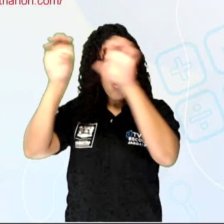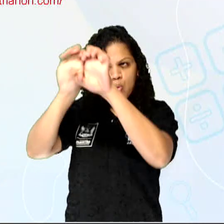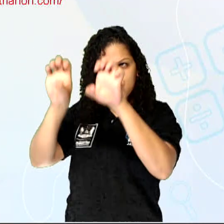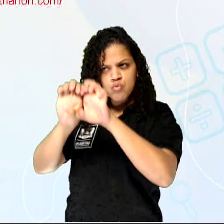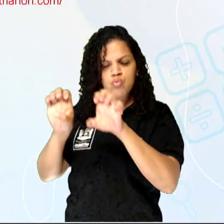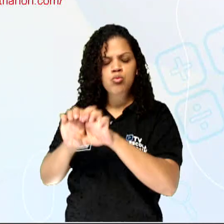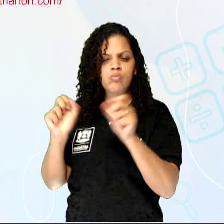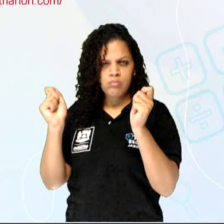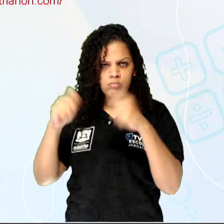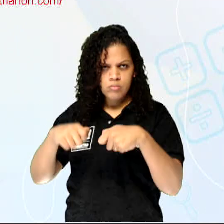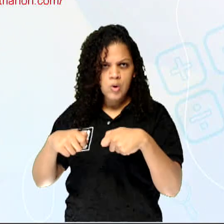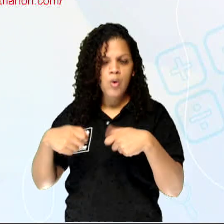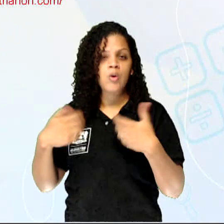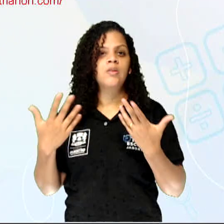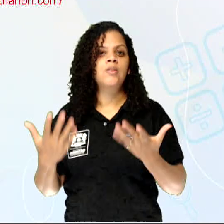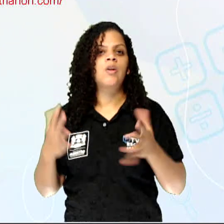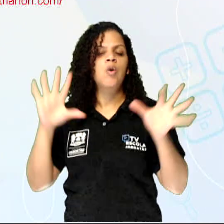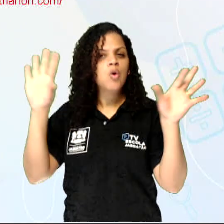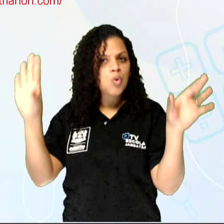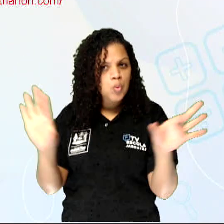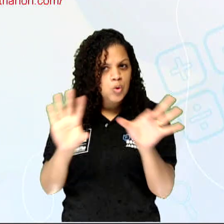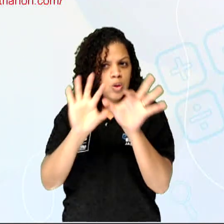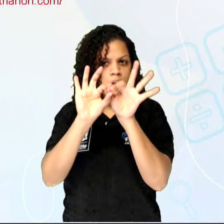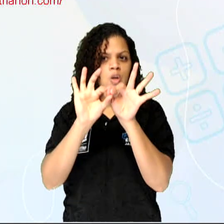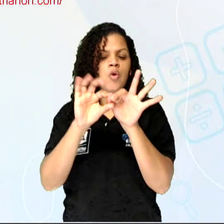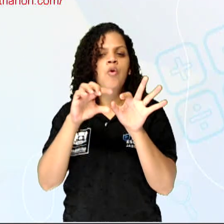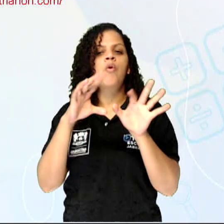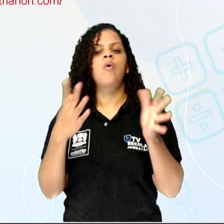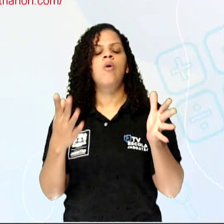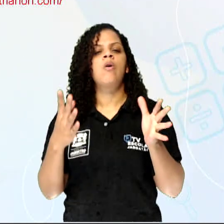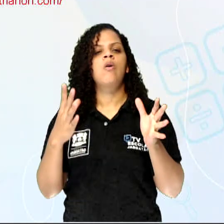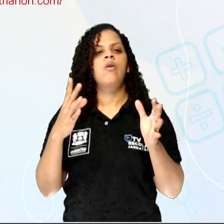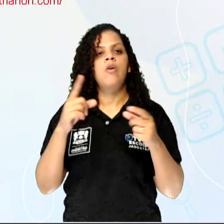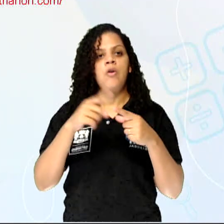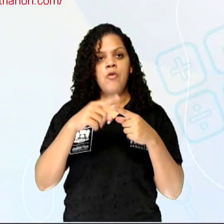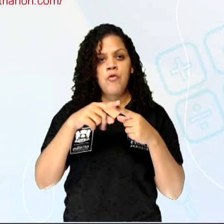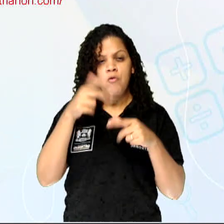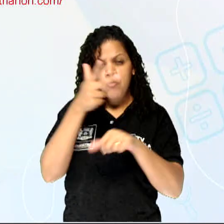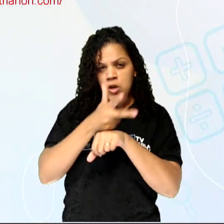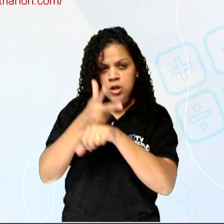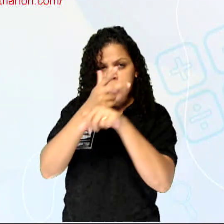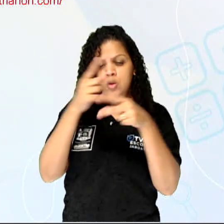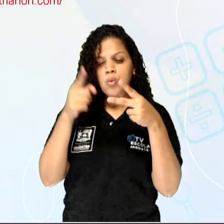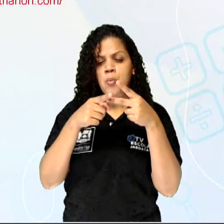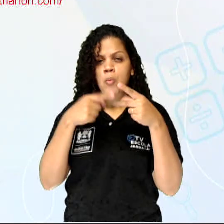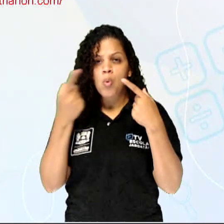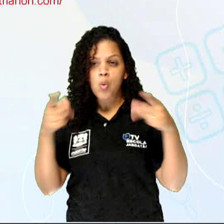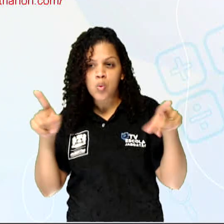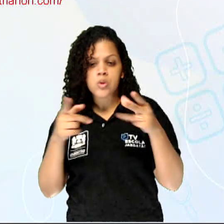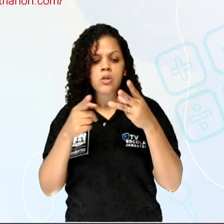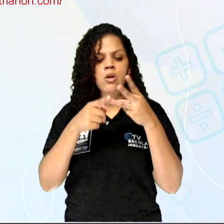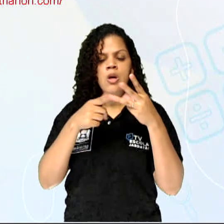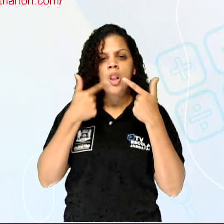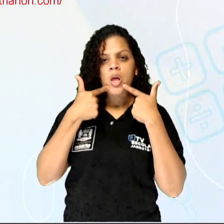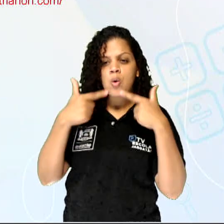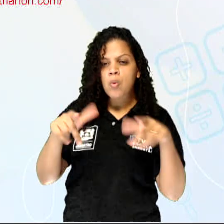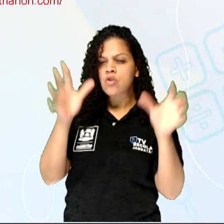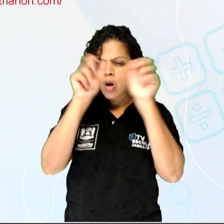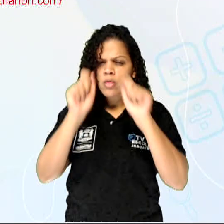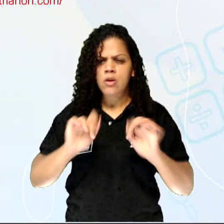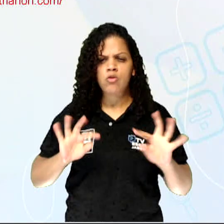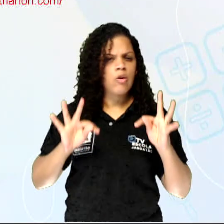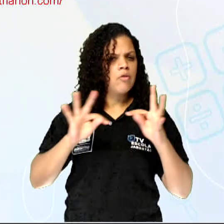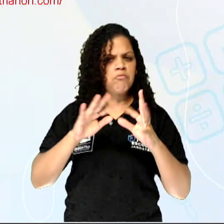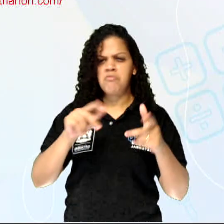Então, como eu falei, ele uniu vídeos, músicas e outras linguagens artísticas, sendo reconhecido desta forma como fundador